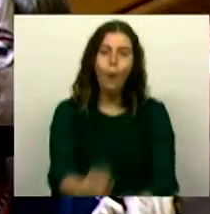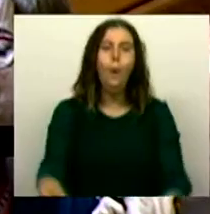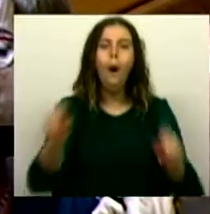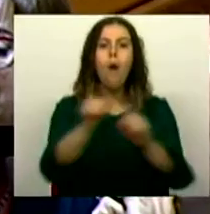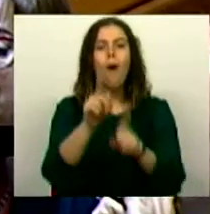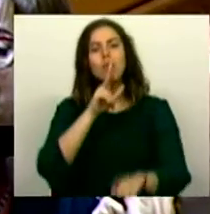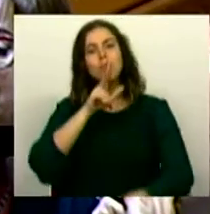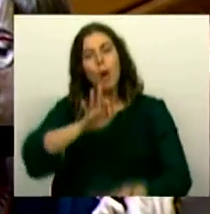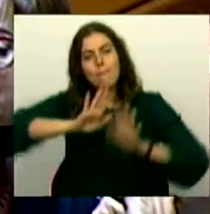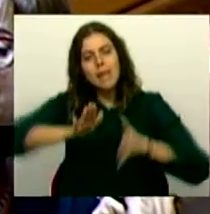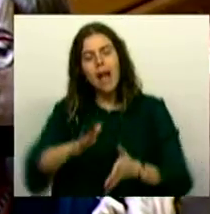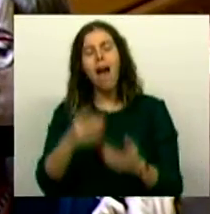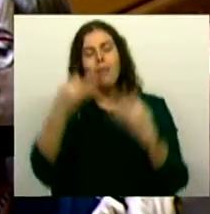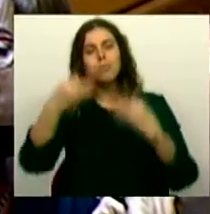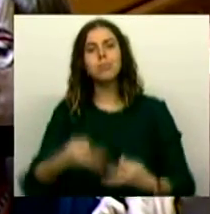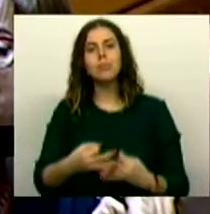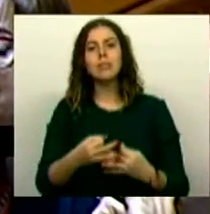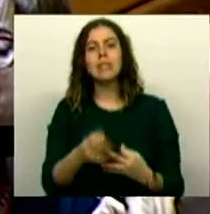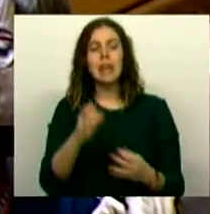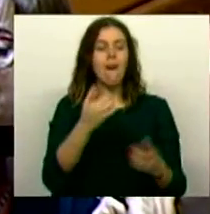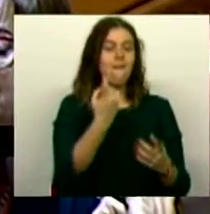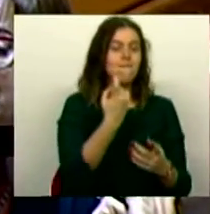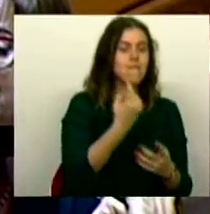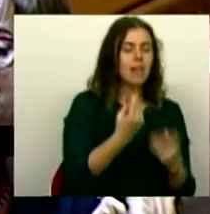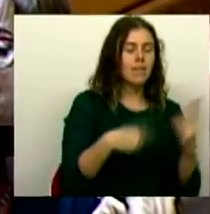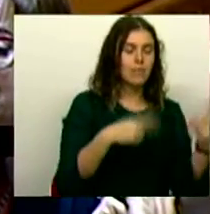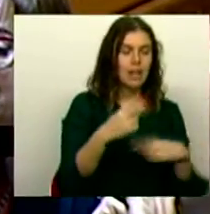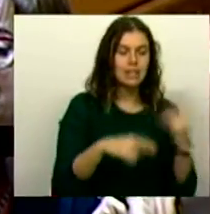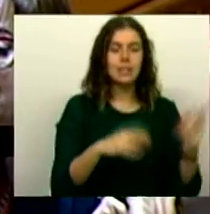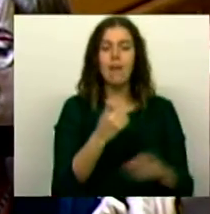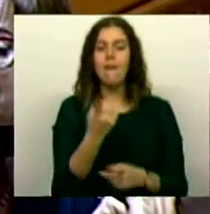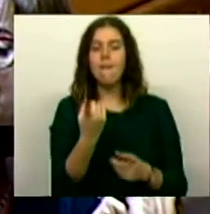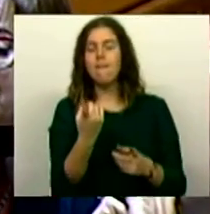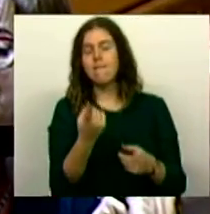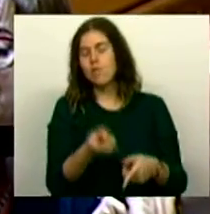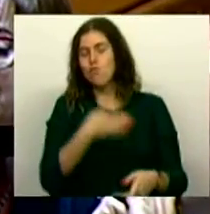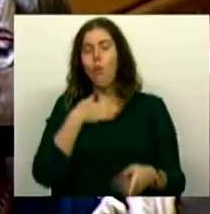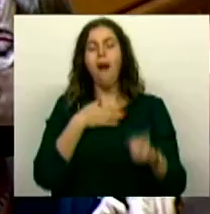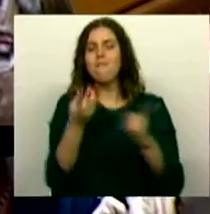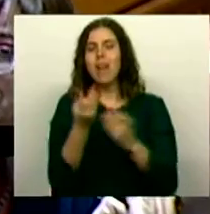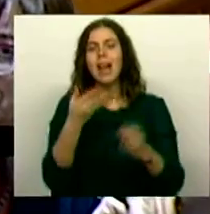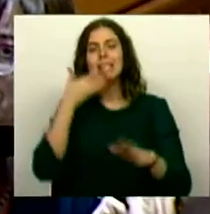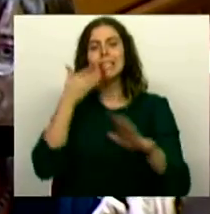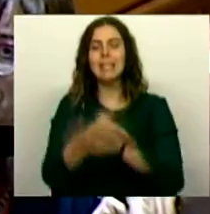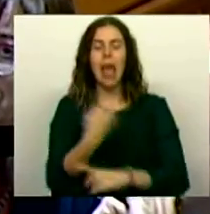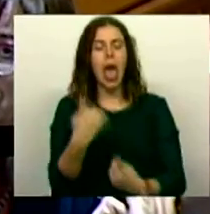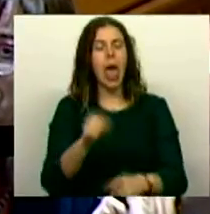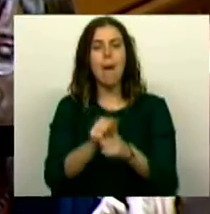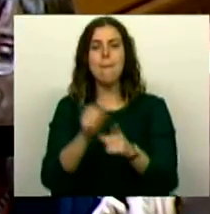uma resposta digna e não seja por carência financeira que deixem de ter acesso a uma saúde